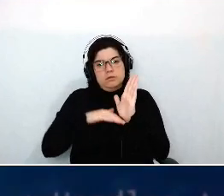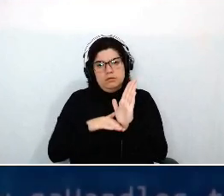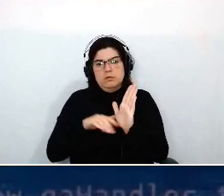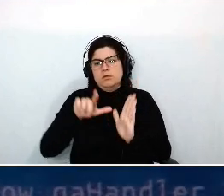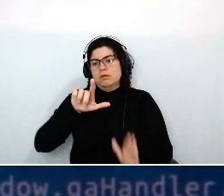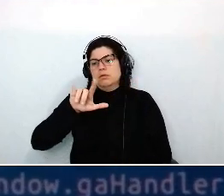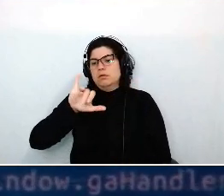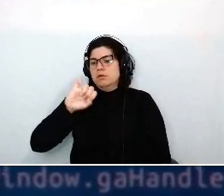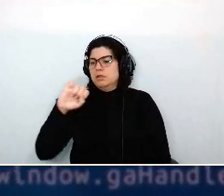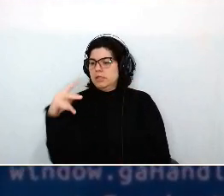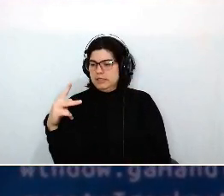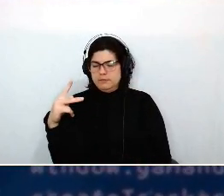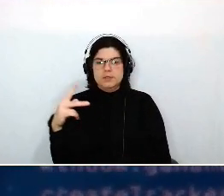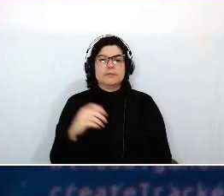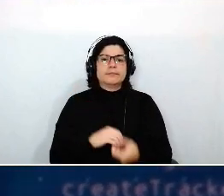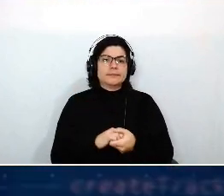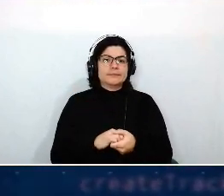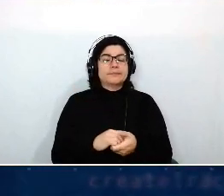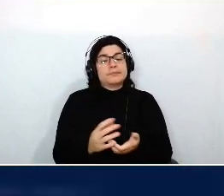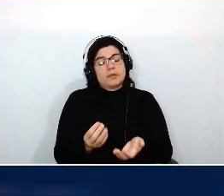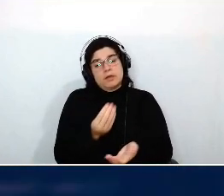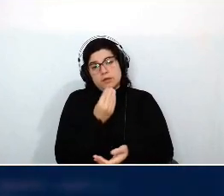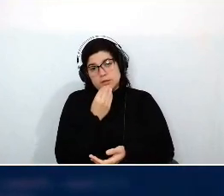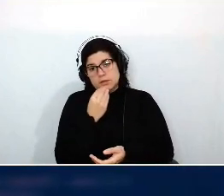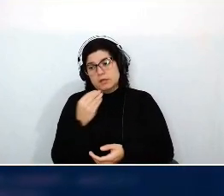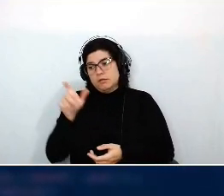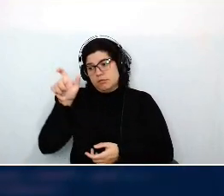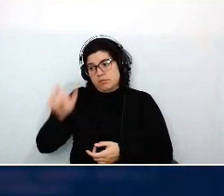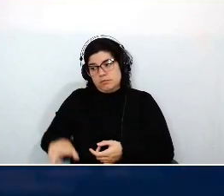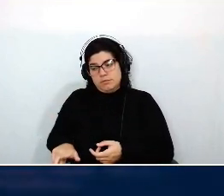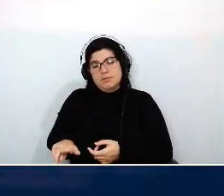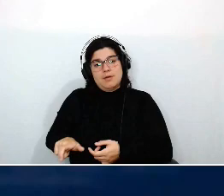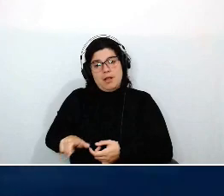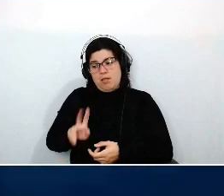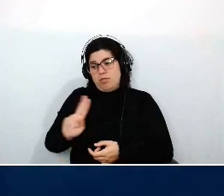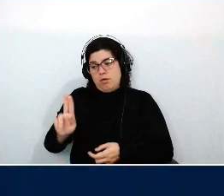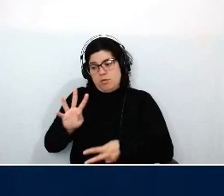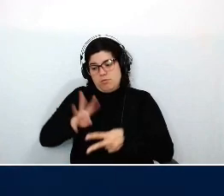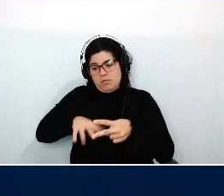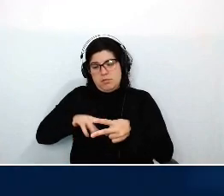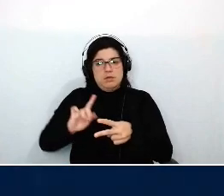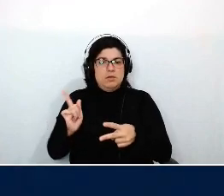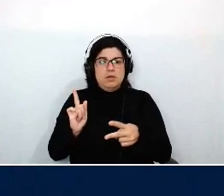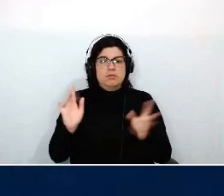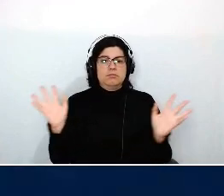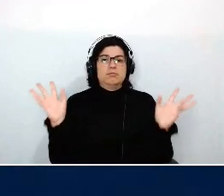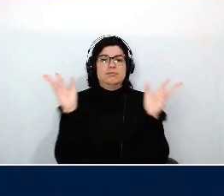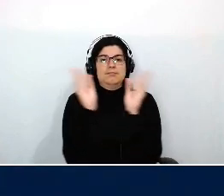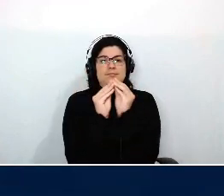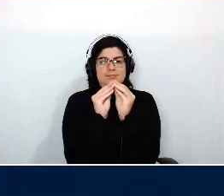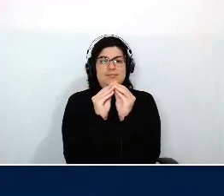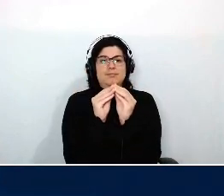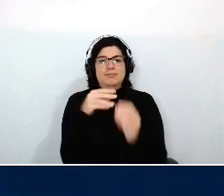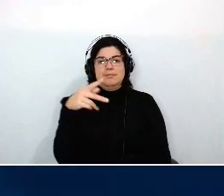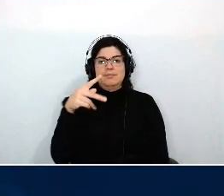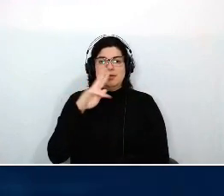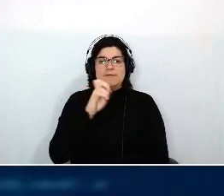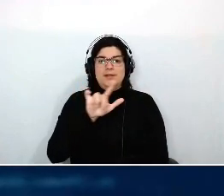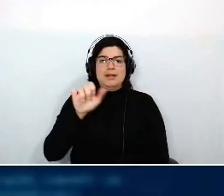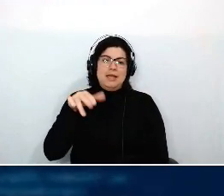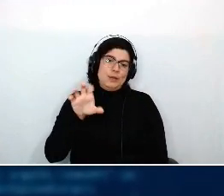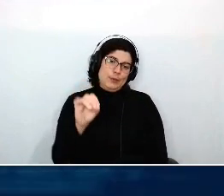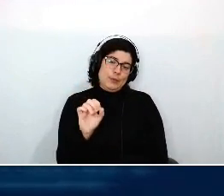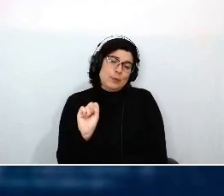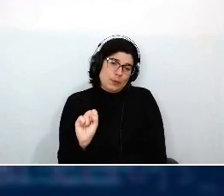que o programador não sabe dar nome para as coisas, né? Eu só juntei FEL com Nano, ficou Felano. Pode ser um bom nome para o gato também.